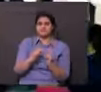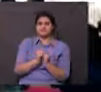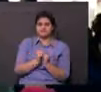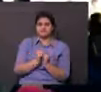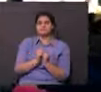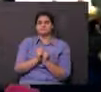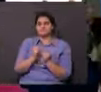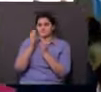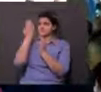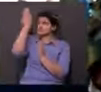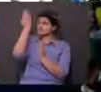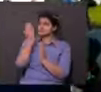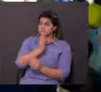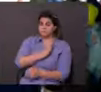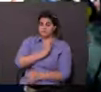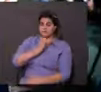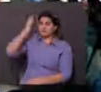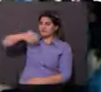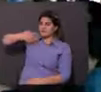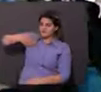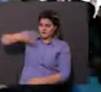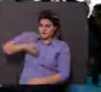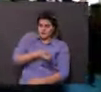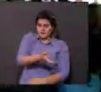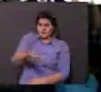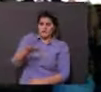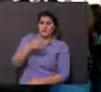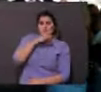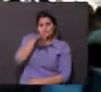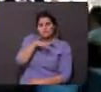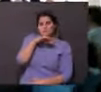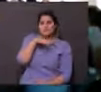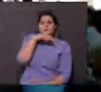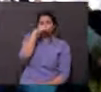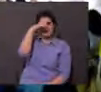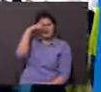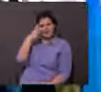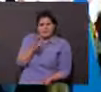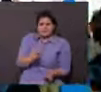Entreguemos ao seu coração misericordioso as famílias em dificuldade.